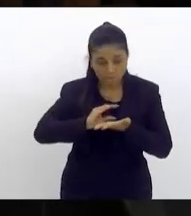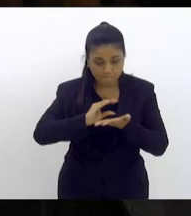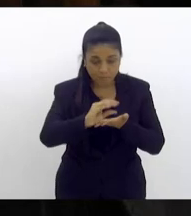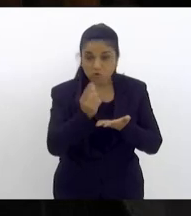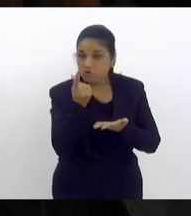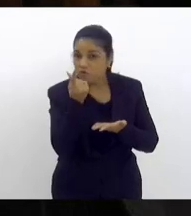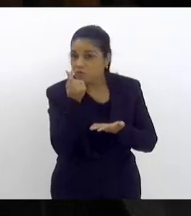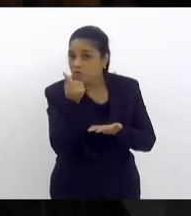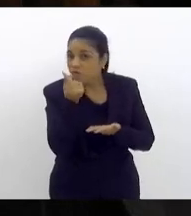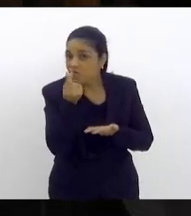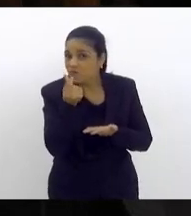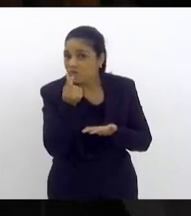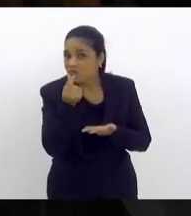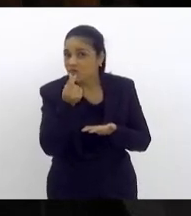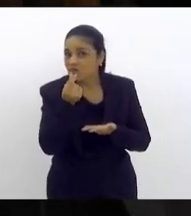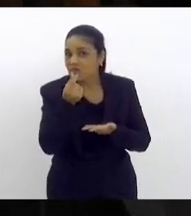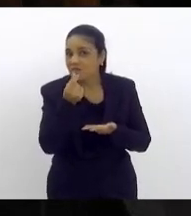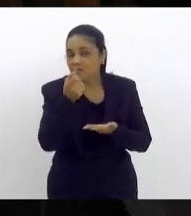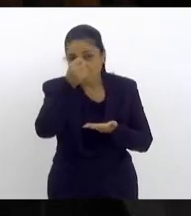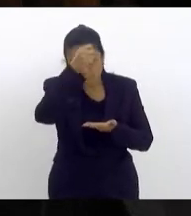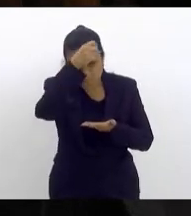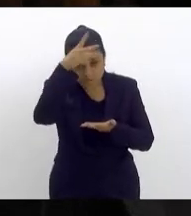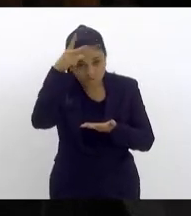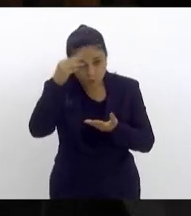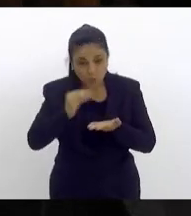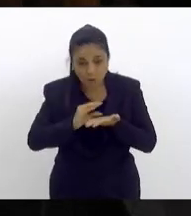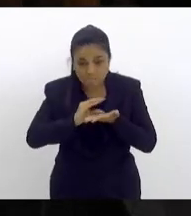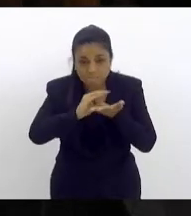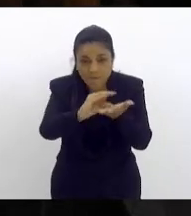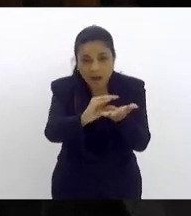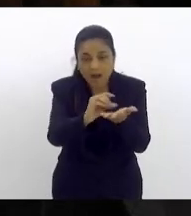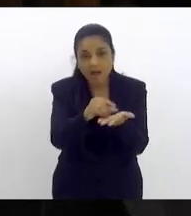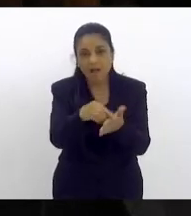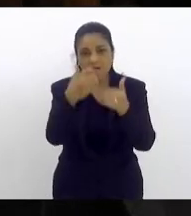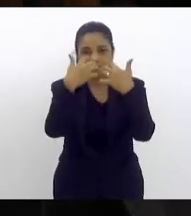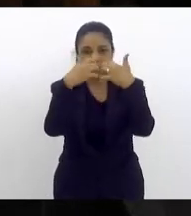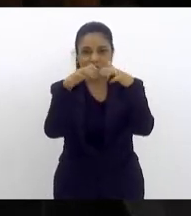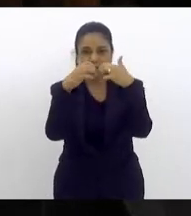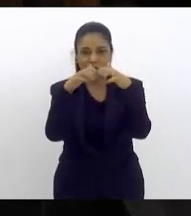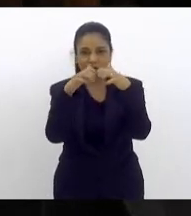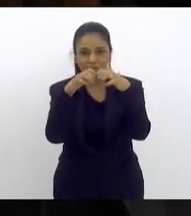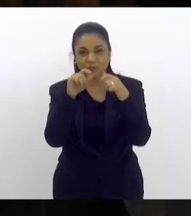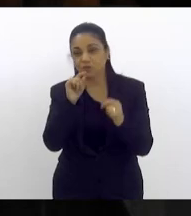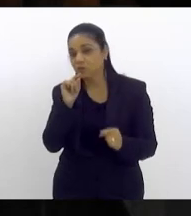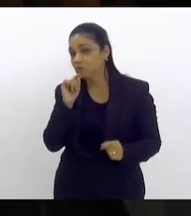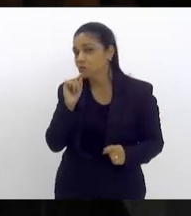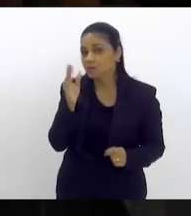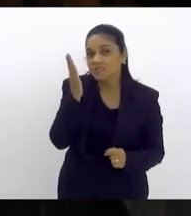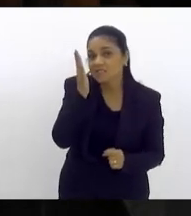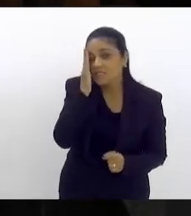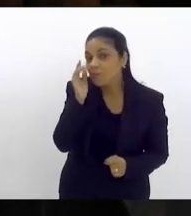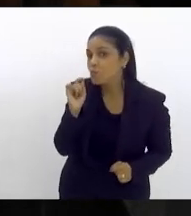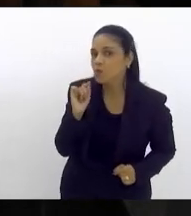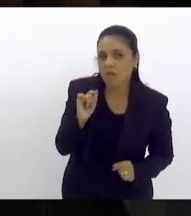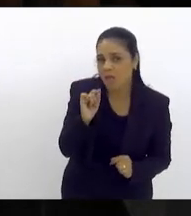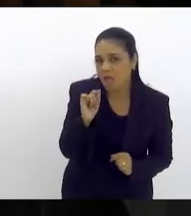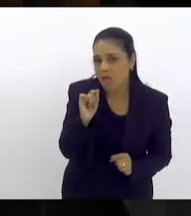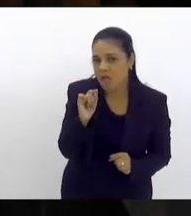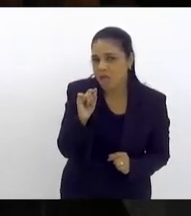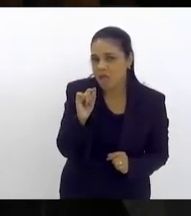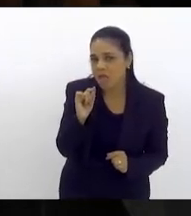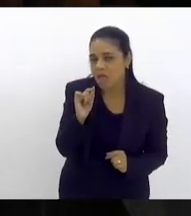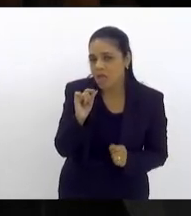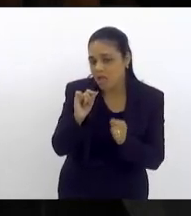para prefeitura à vista para a Prefeitura de Petrópolis e sabe o que que o prefeito fez com esse dinheiro o deputado Anderson